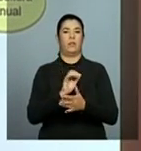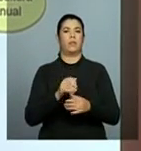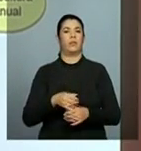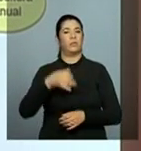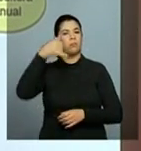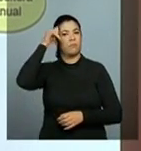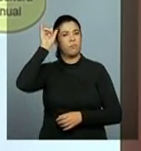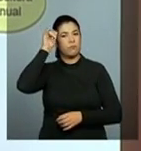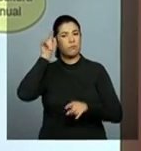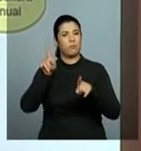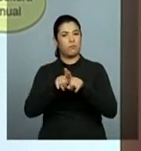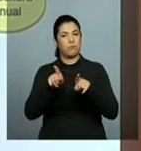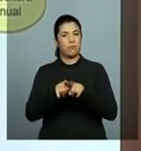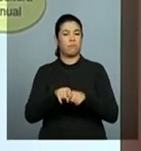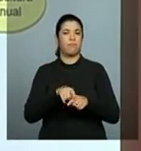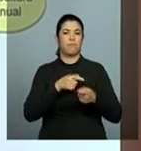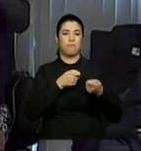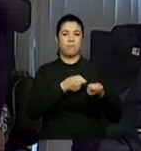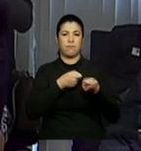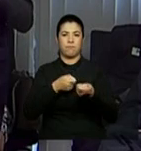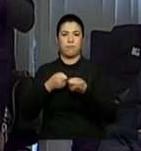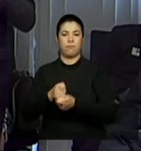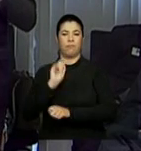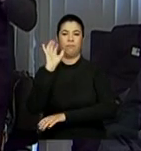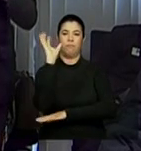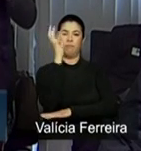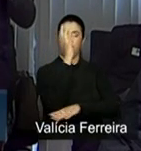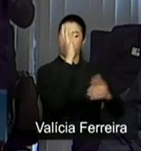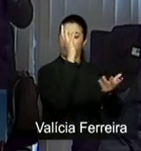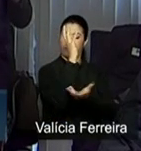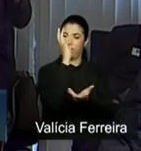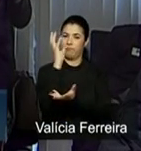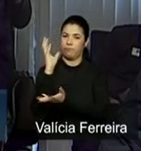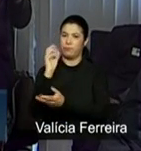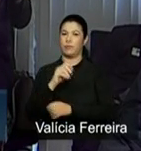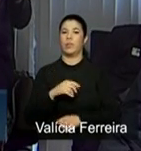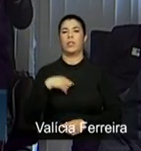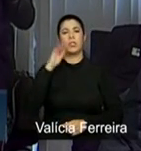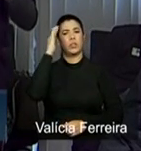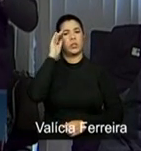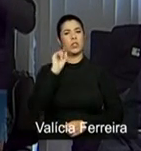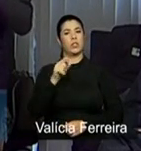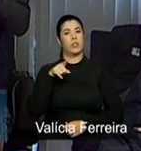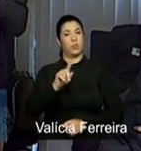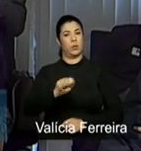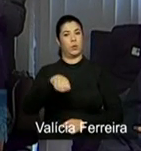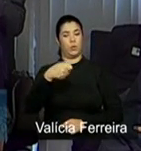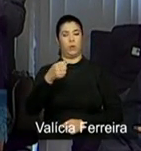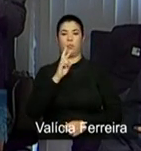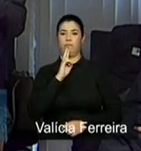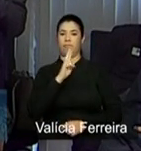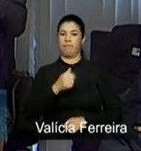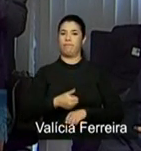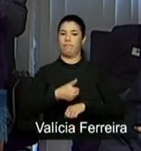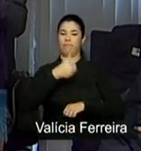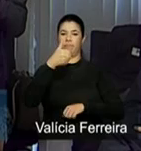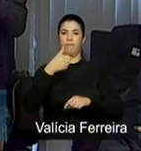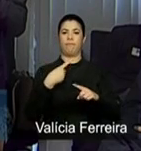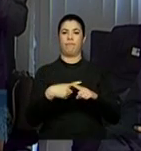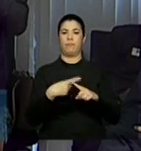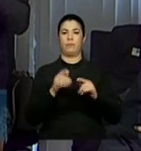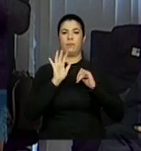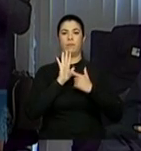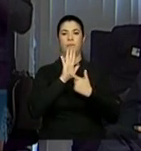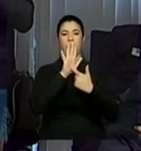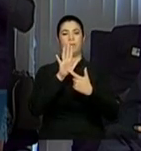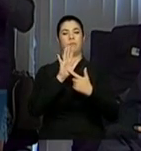o desflorestamento. Não é? Nós entendemos que esse é um resultado muito interessante que esses dados